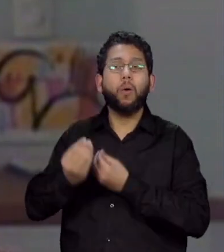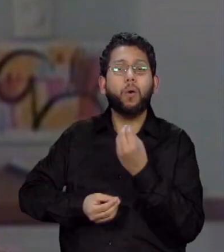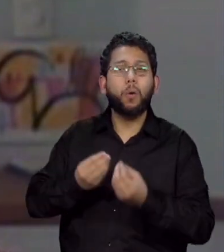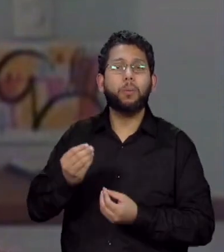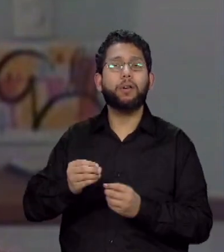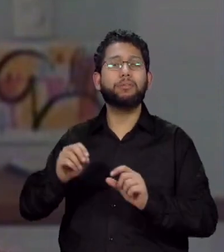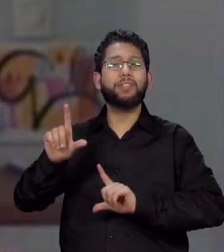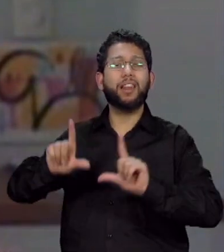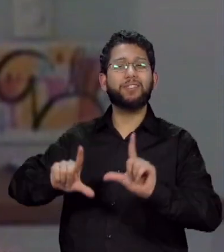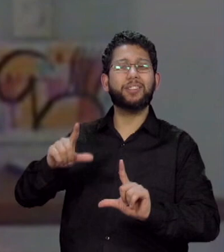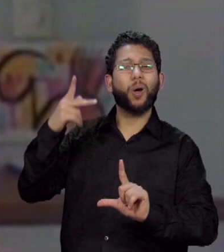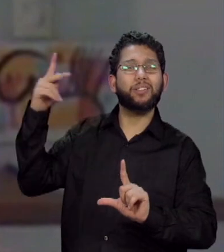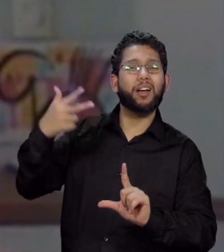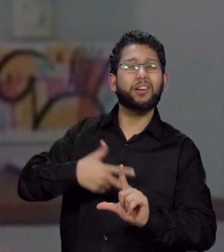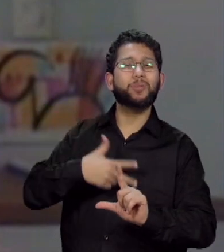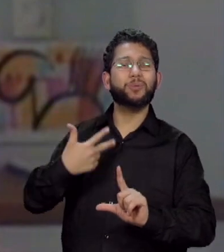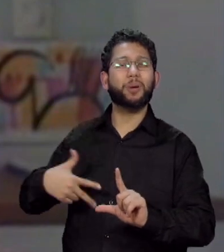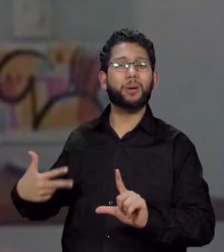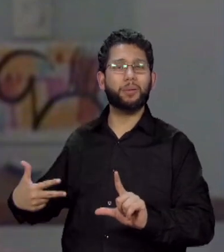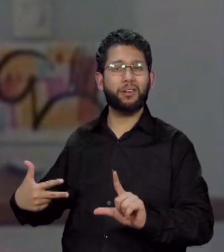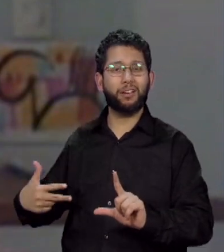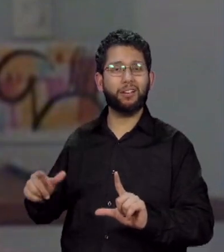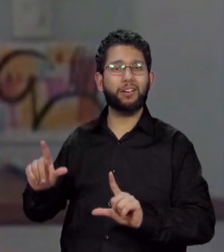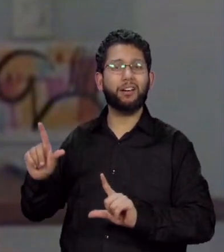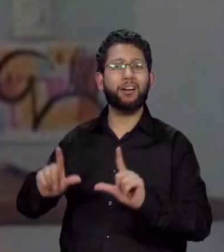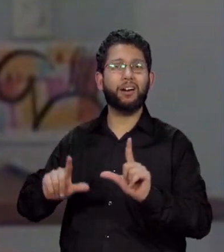televisiva dinamarquesa